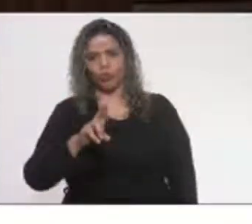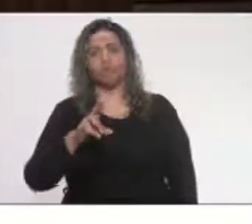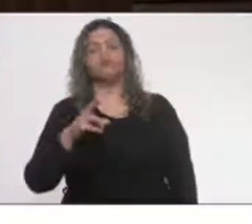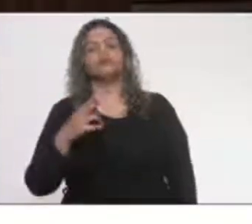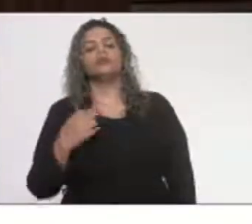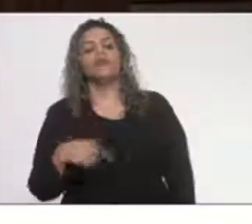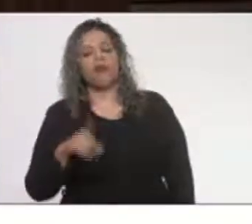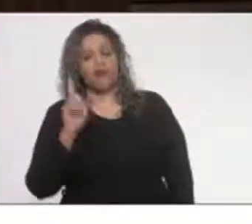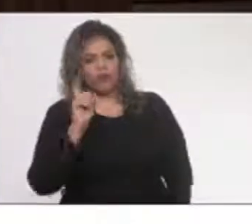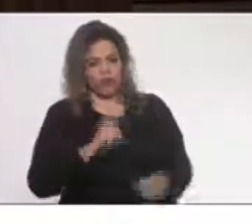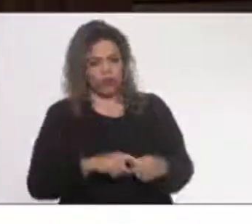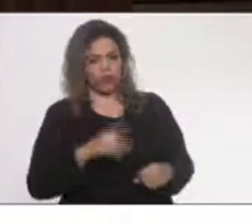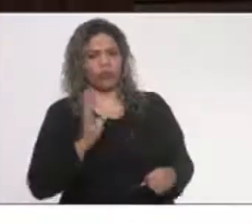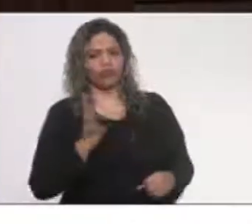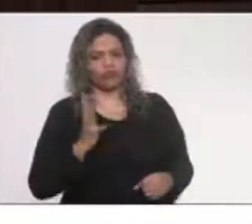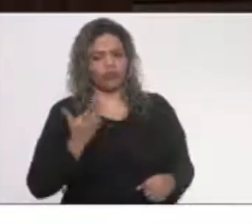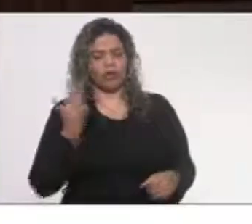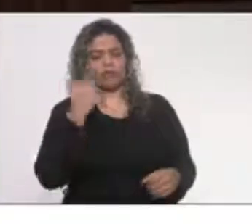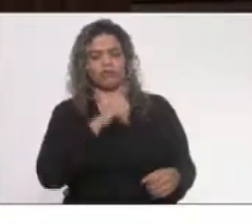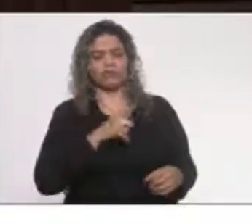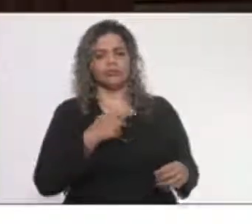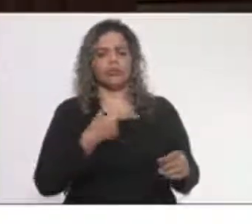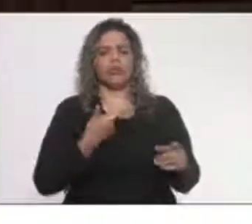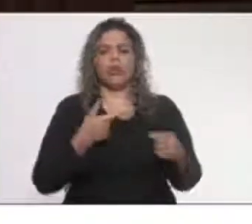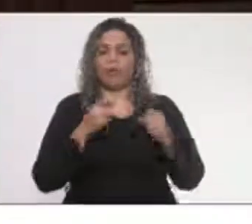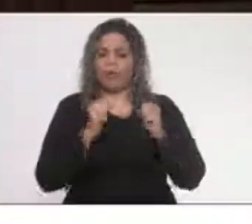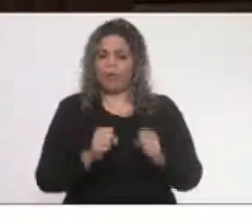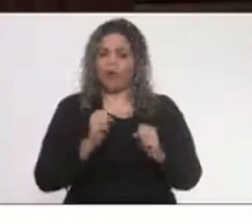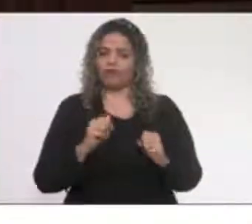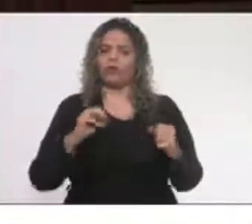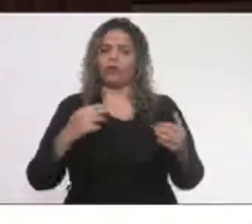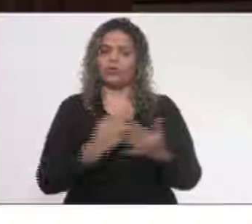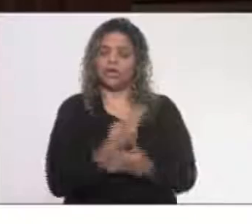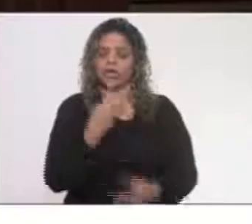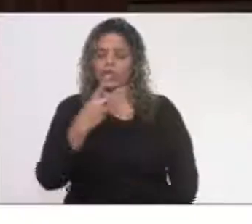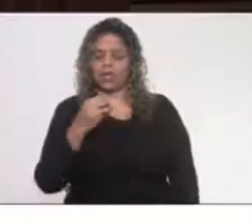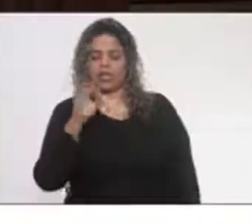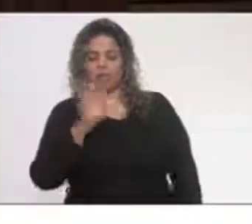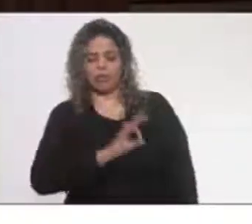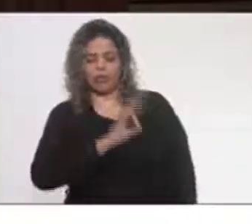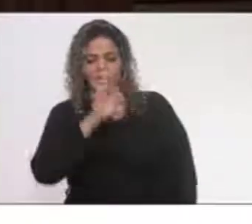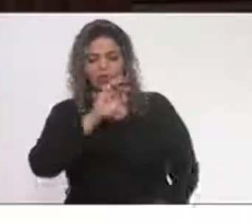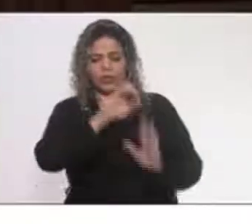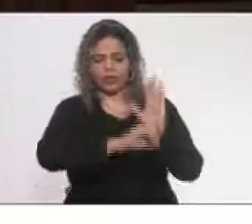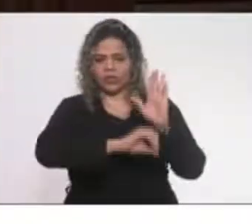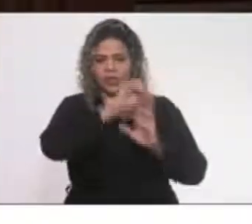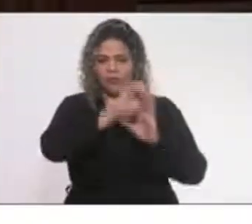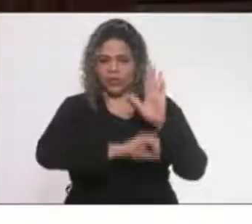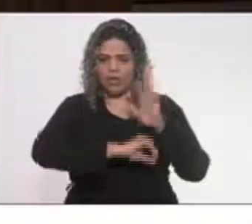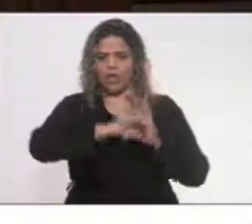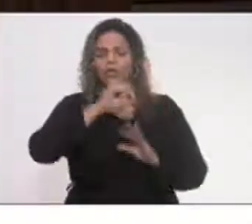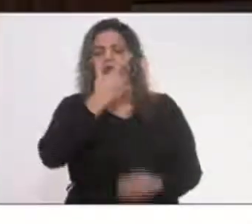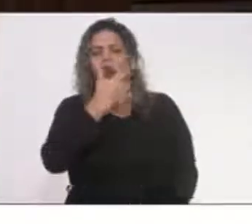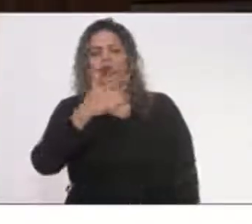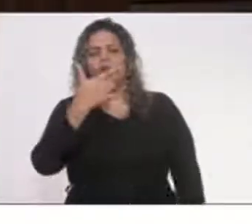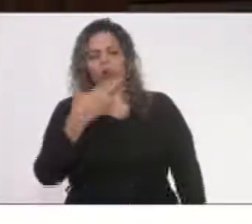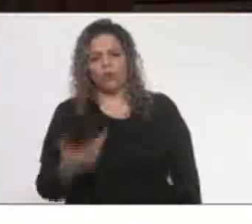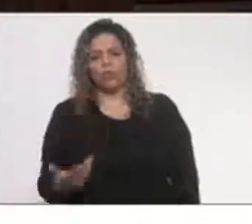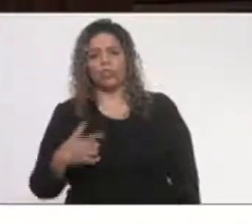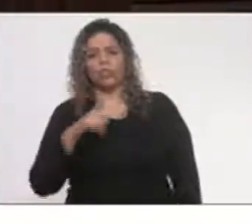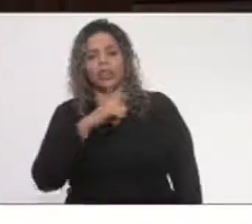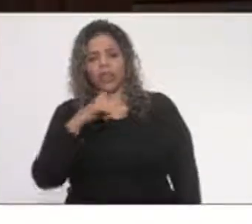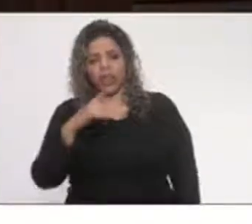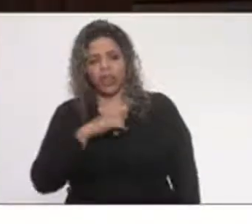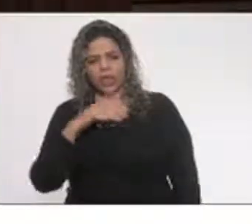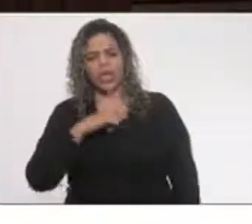União, que voltou a atingir a educação e pode drenar até 30% do Orçamento Federal da Educação para outras despesas. Nós temos a